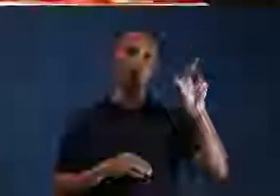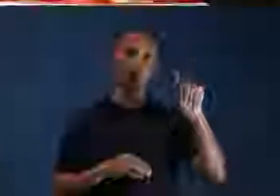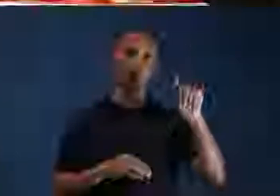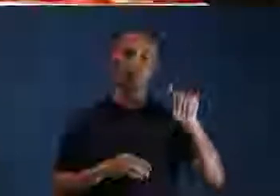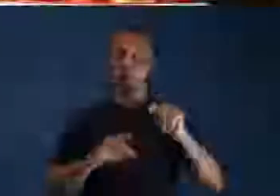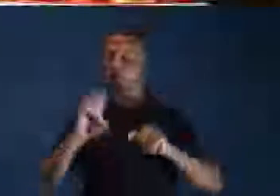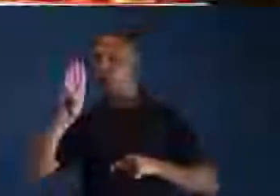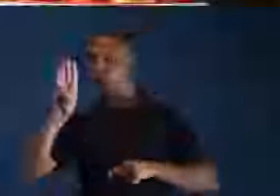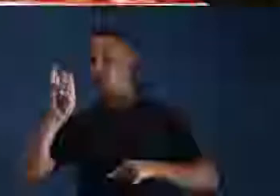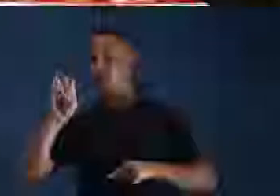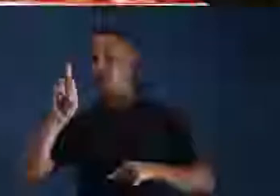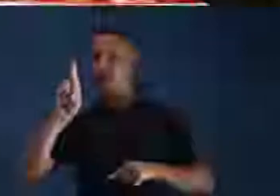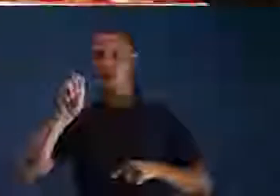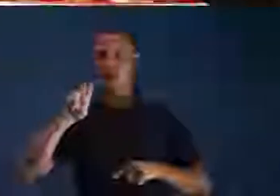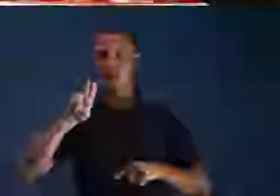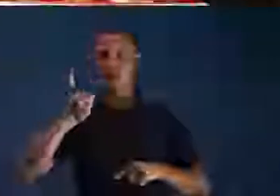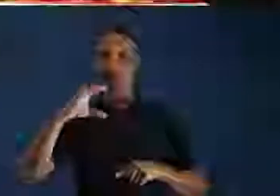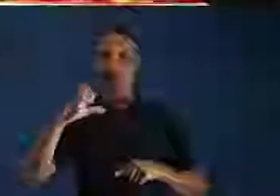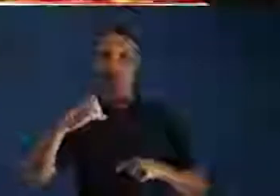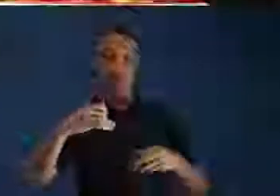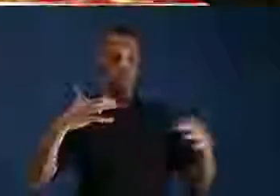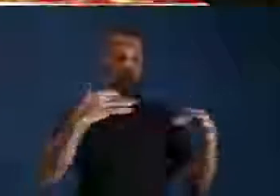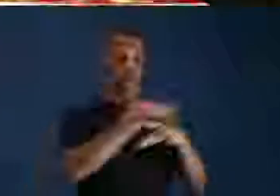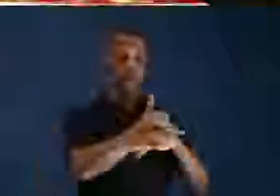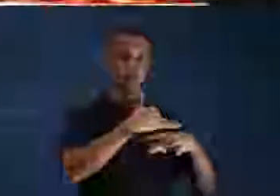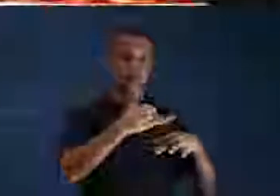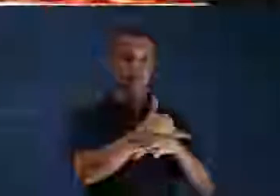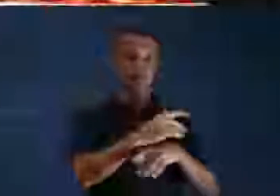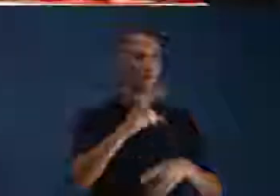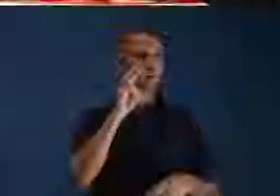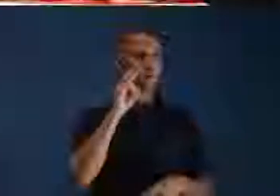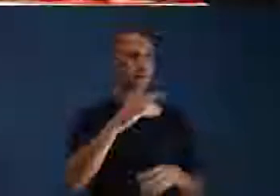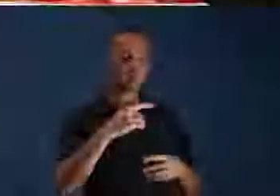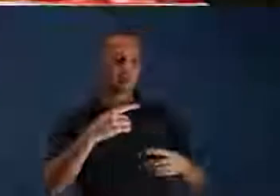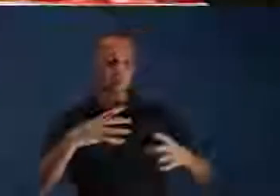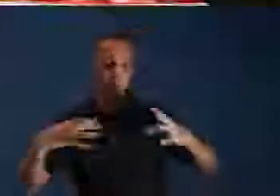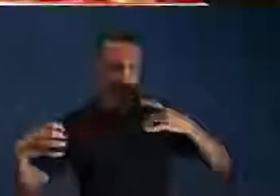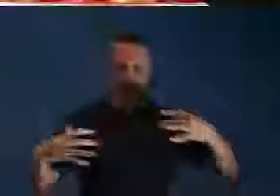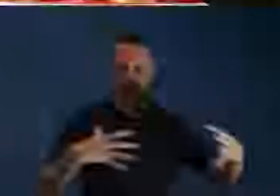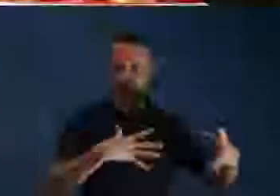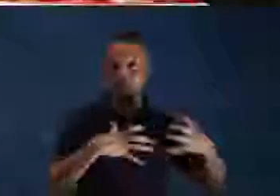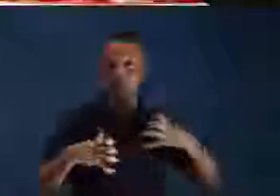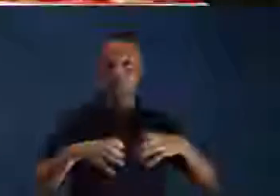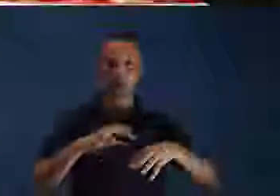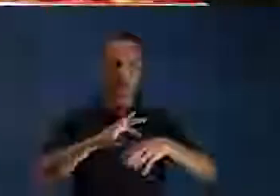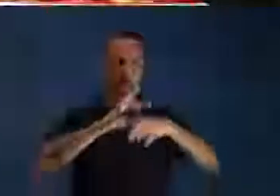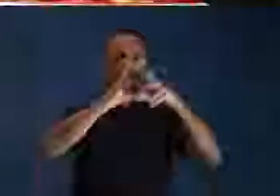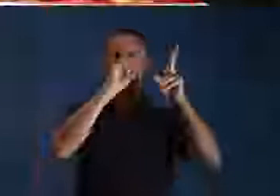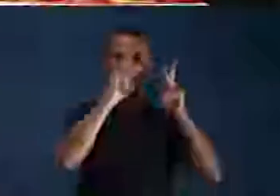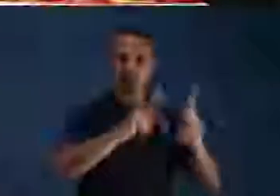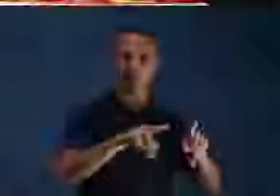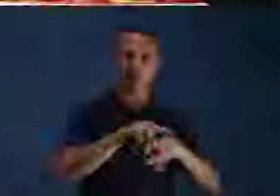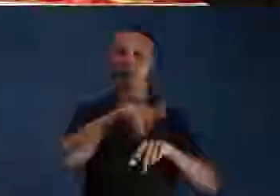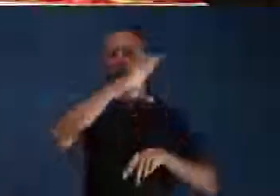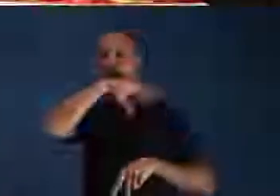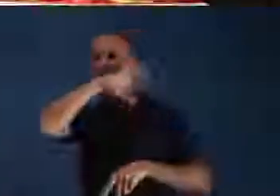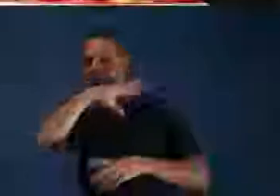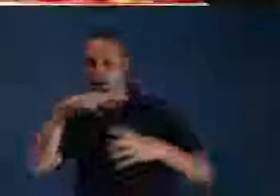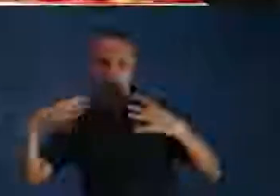ao espaço urbano, trava-se uma luta entre humanos e animais peçonhentos, e repugnantes. Na